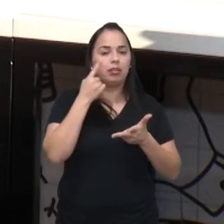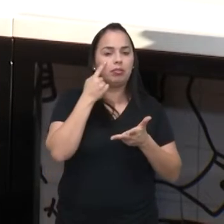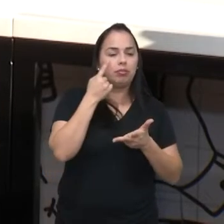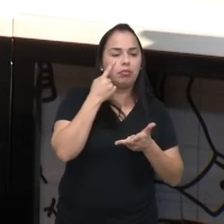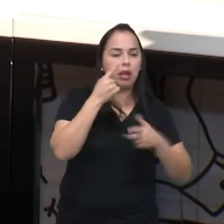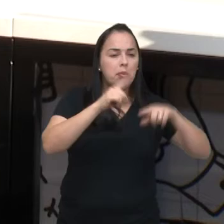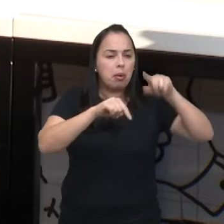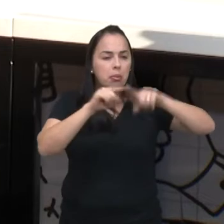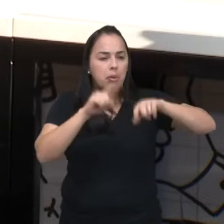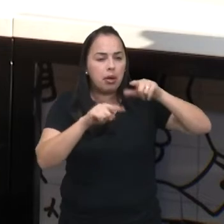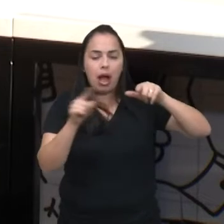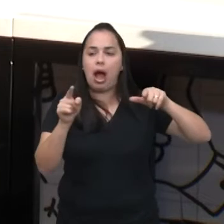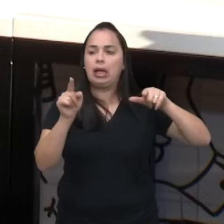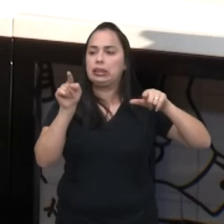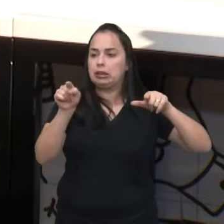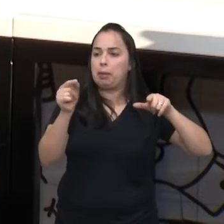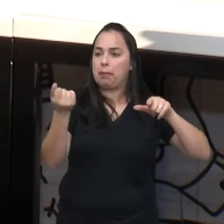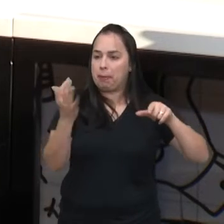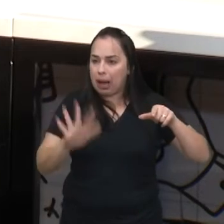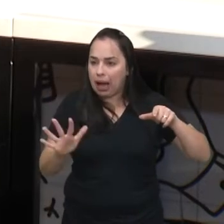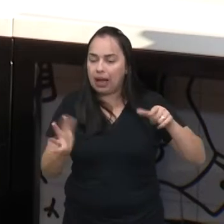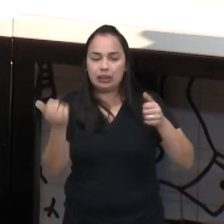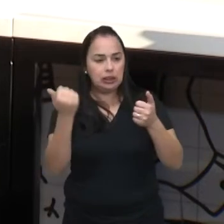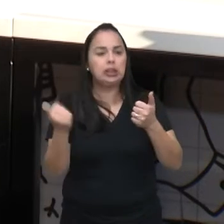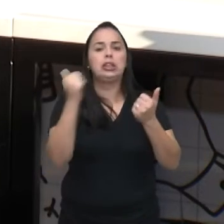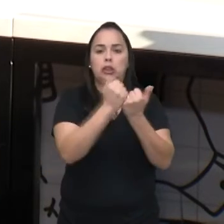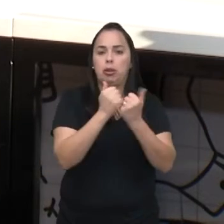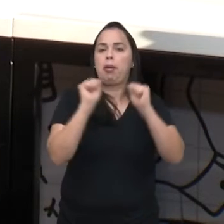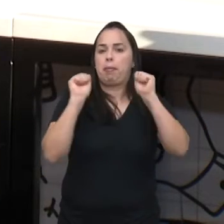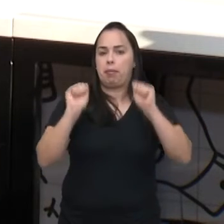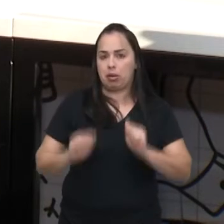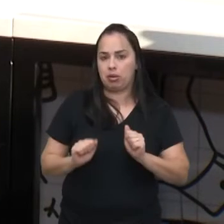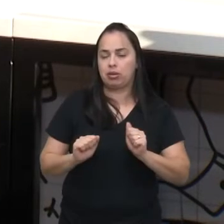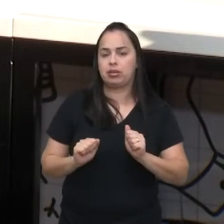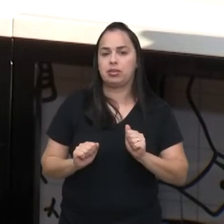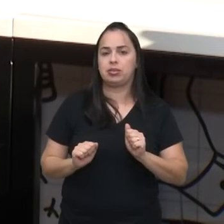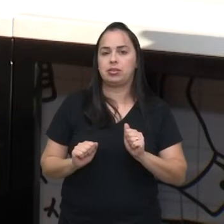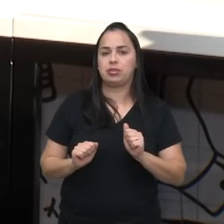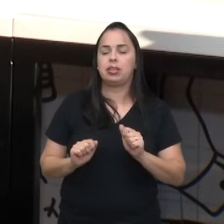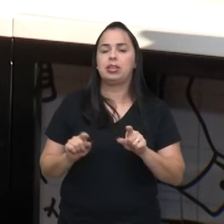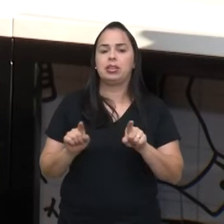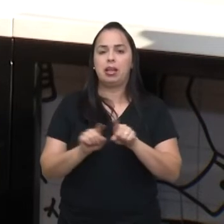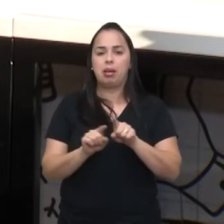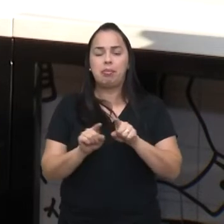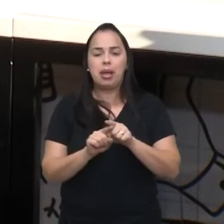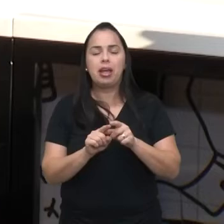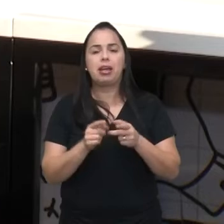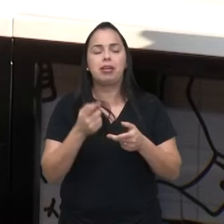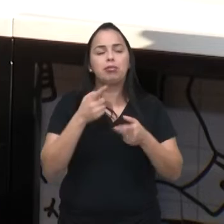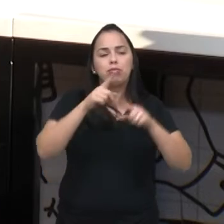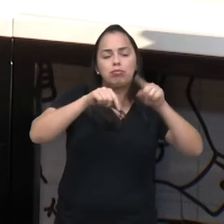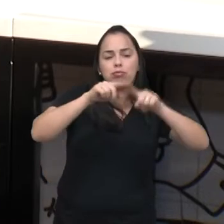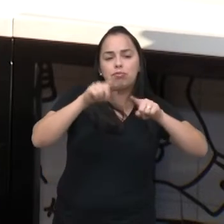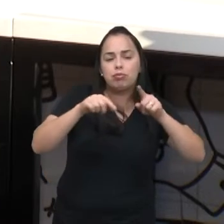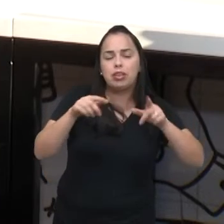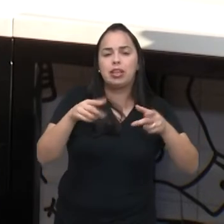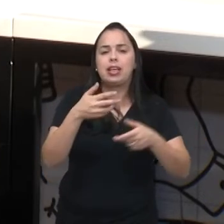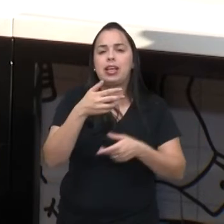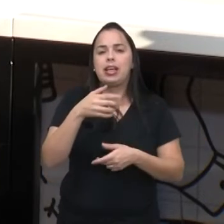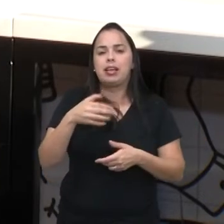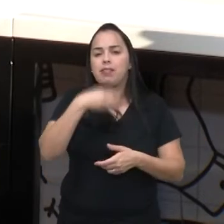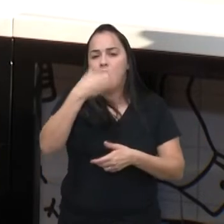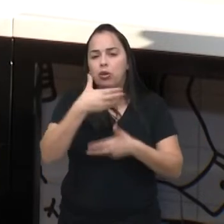produtos substitutos que possam aí significar é especialmente na produtos de Safra que são mais baratos